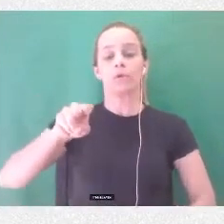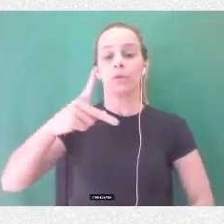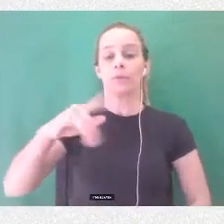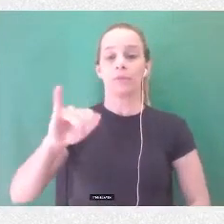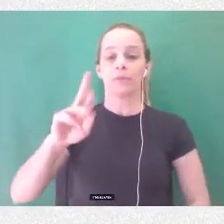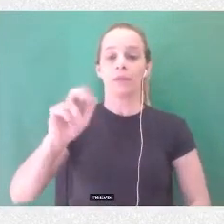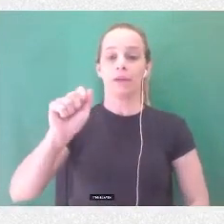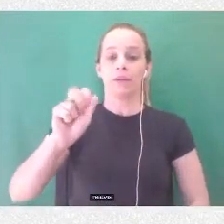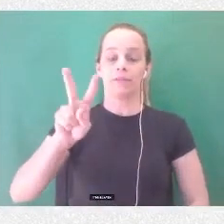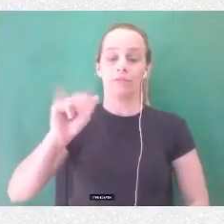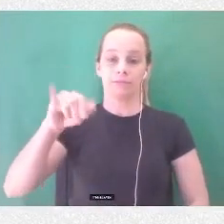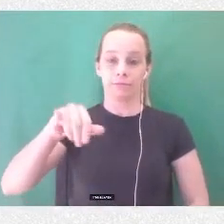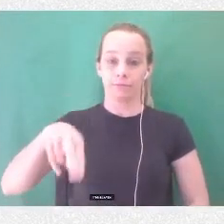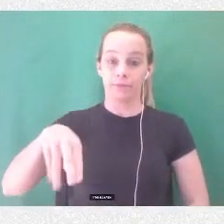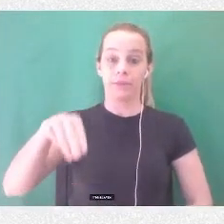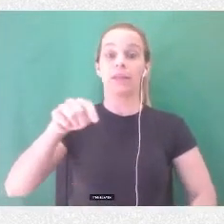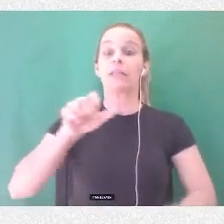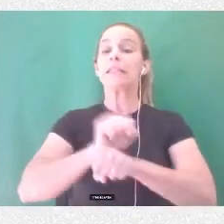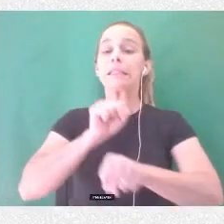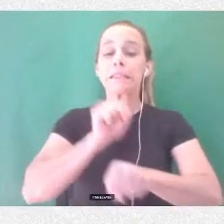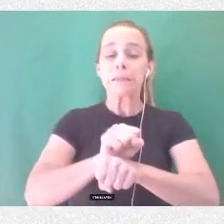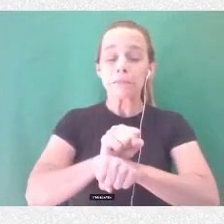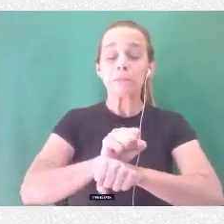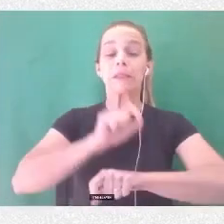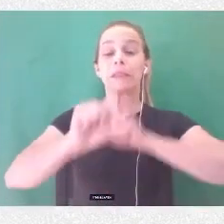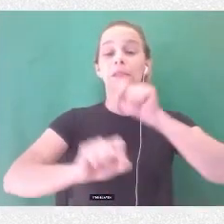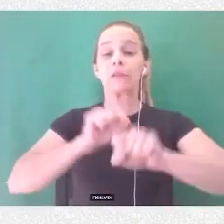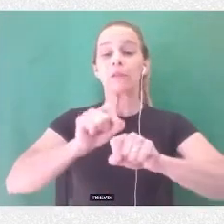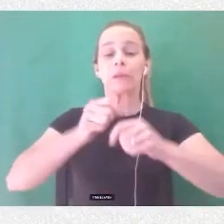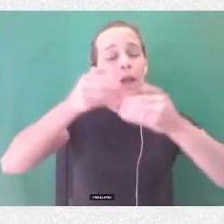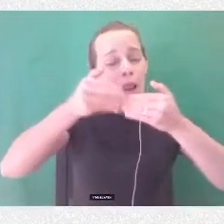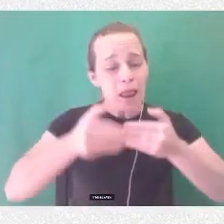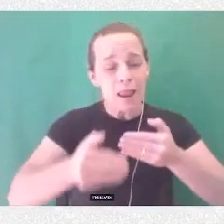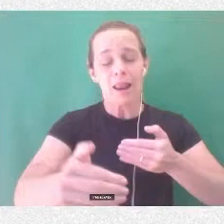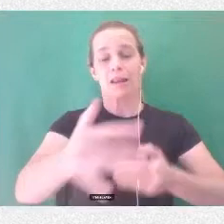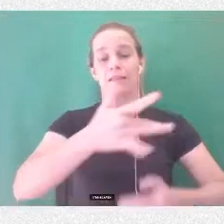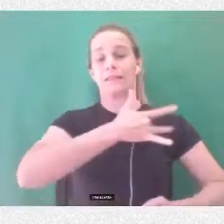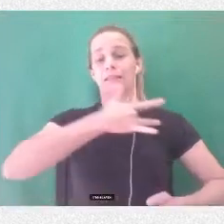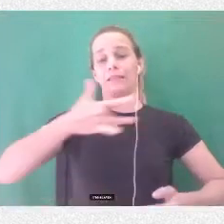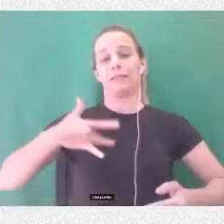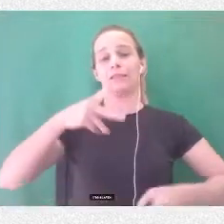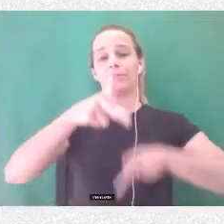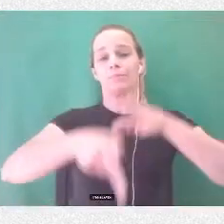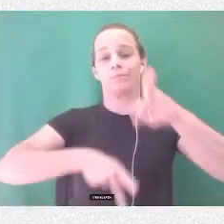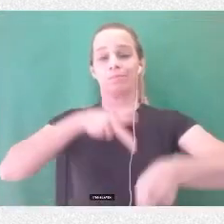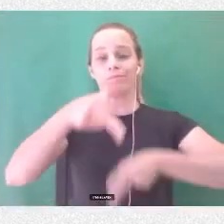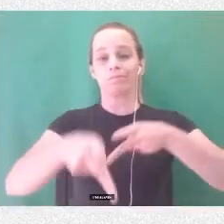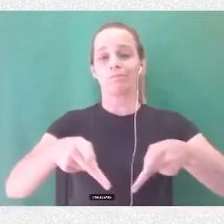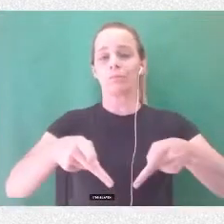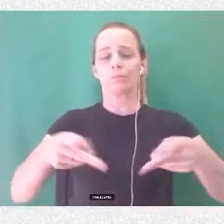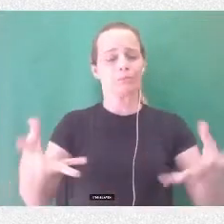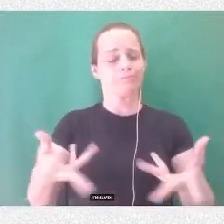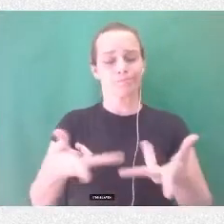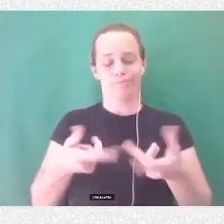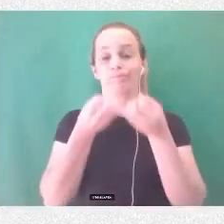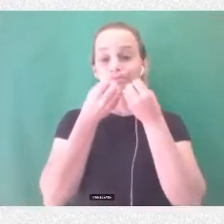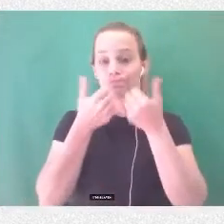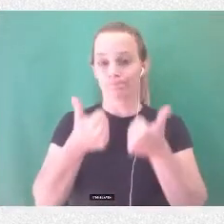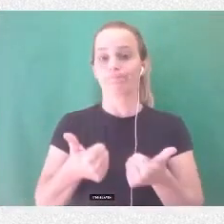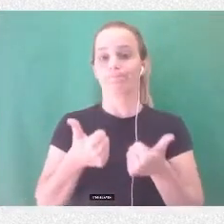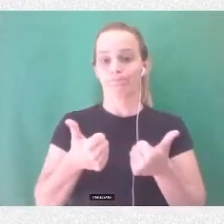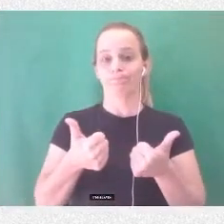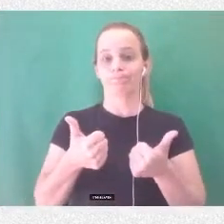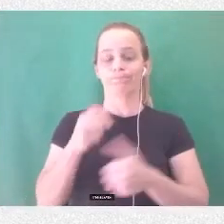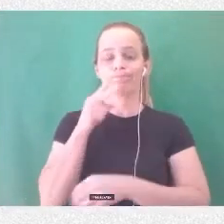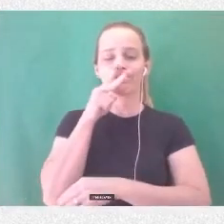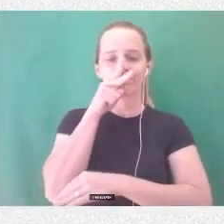tenha brevemente uma aplicação para a saúde pública bastante intensa. Relembro ainda que